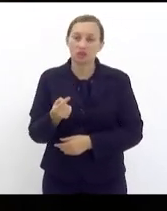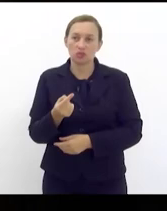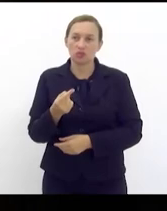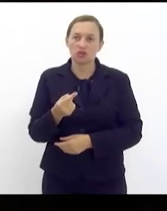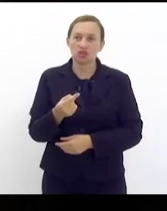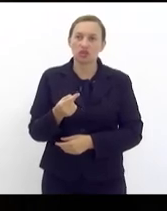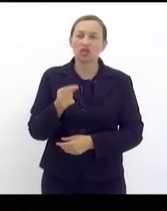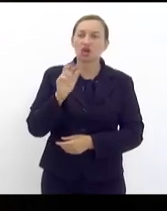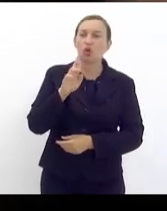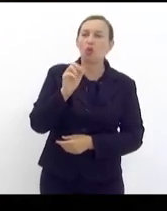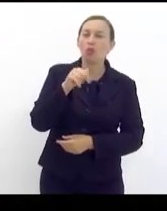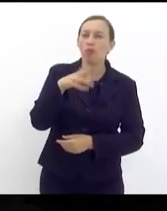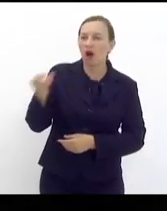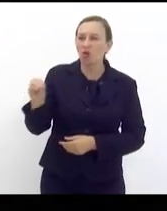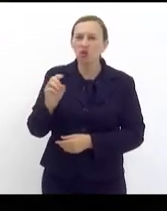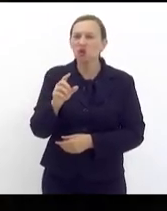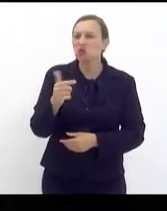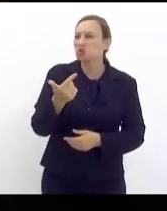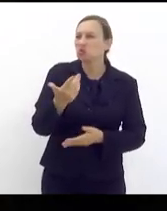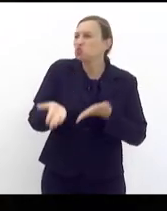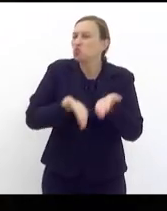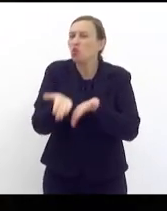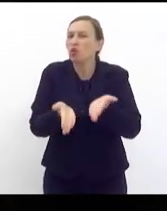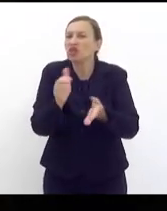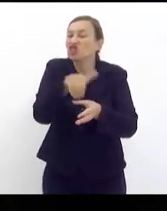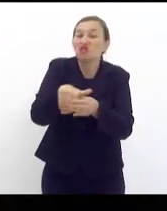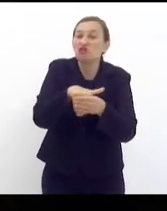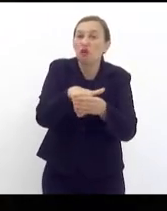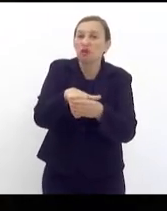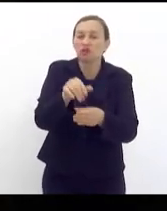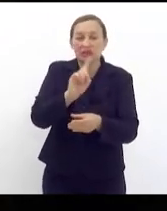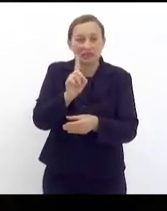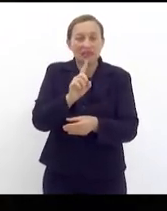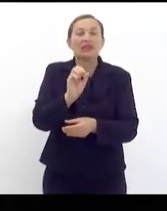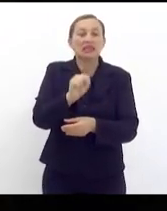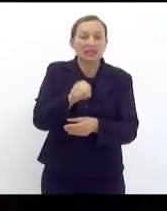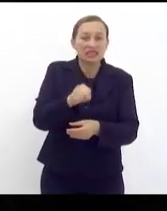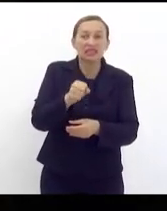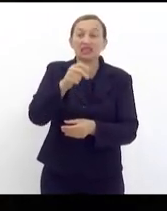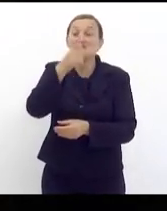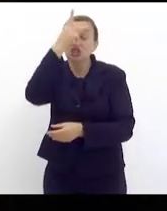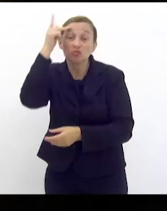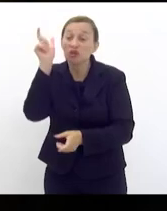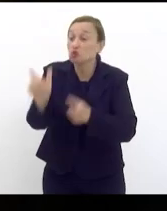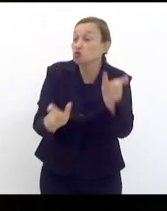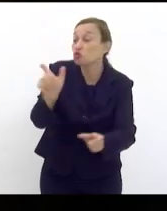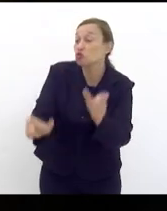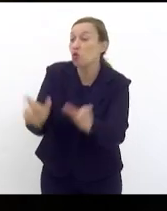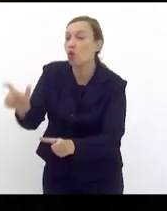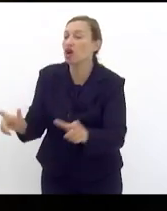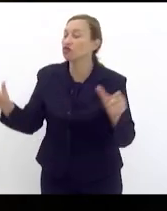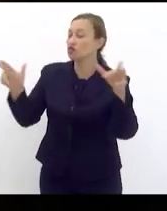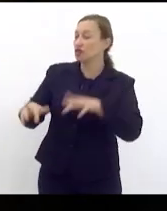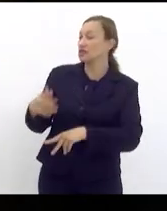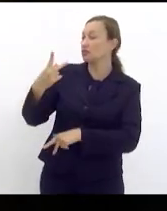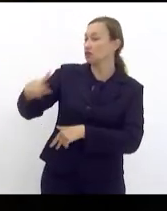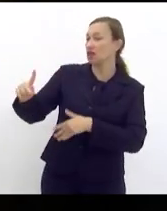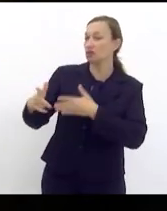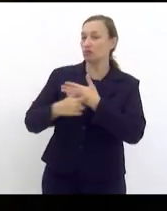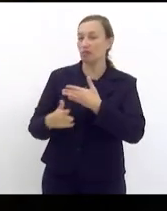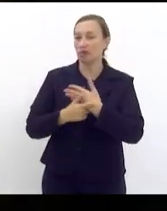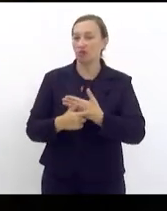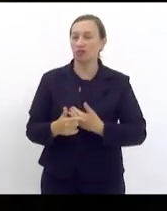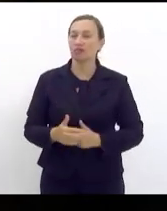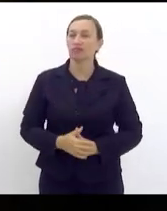Itaguaí. Rubão não cuida de voto em Itaguaí. Rubão cuida das pessoas de Itaguaí. Esse é o diferencial do nosso prefeito Rubão.